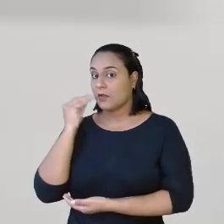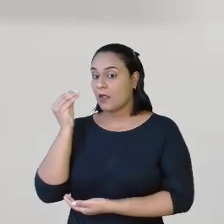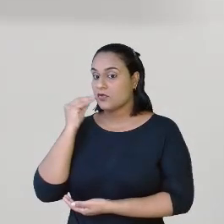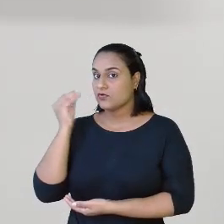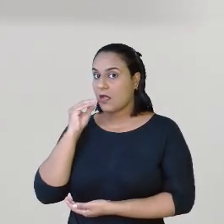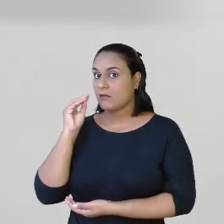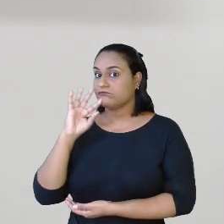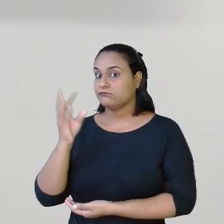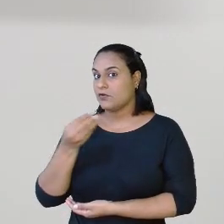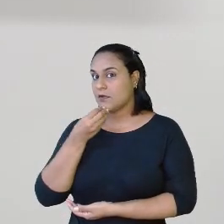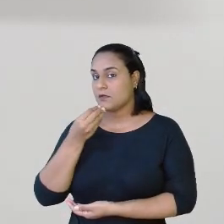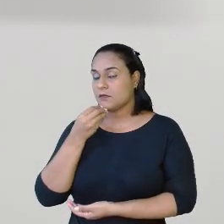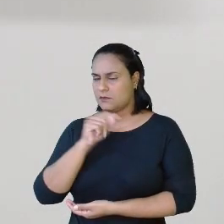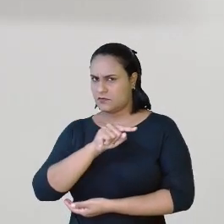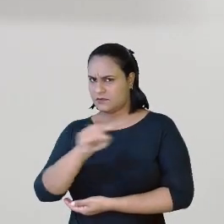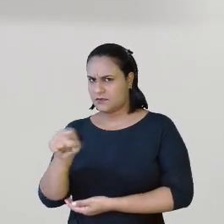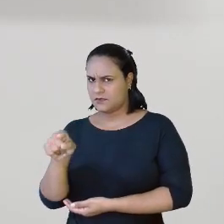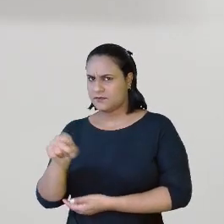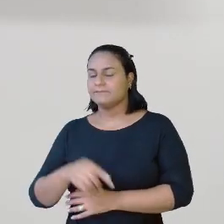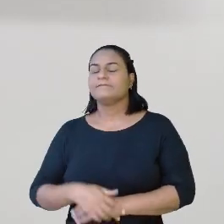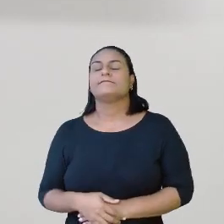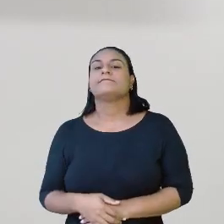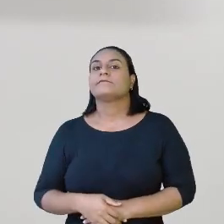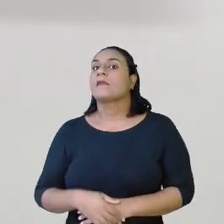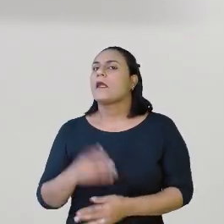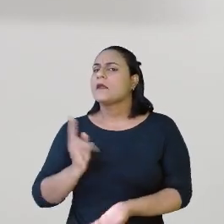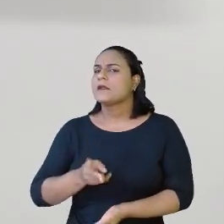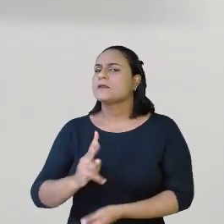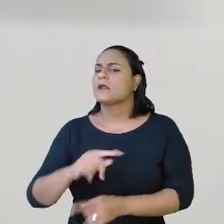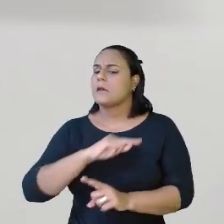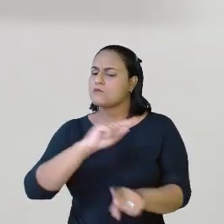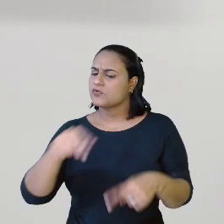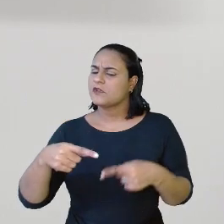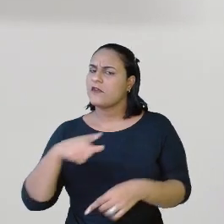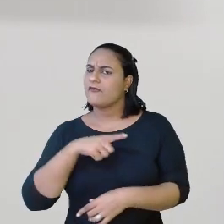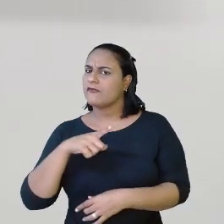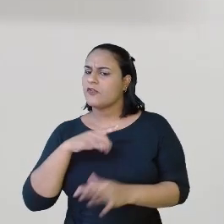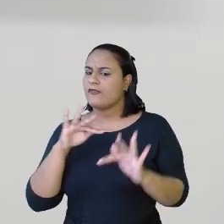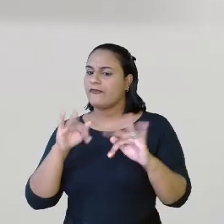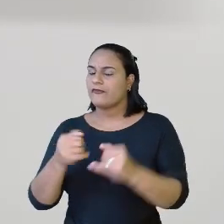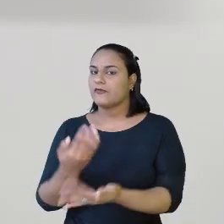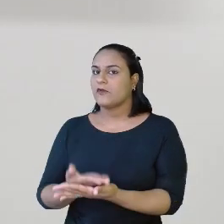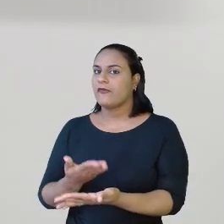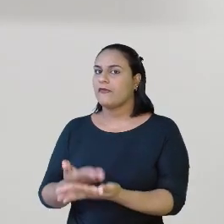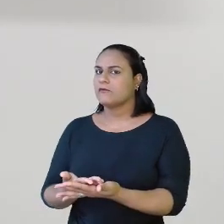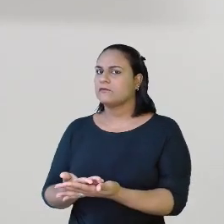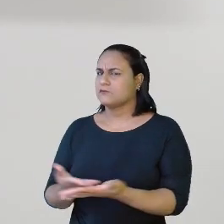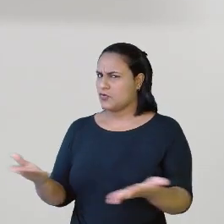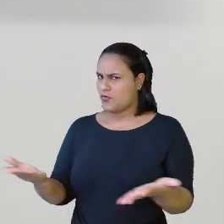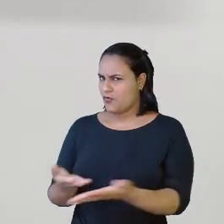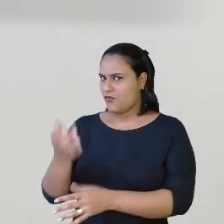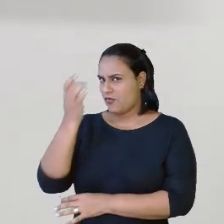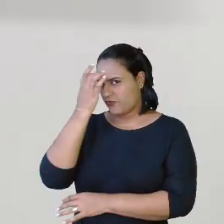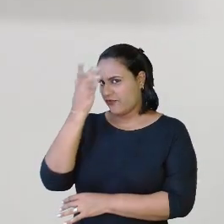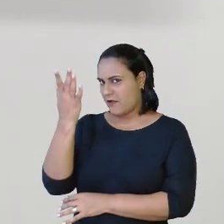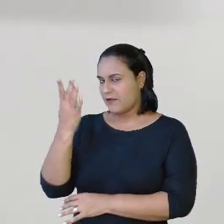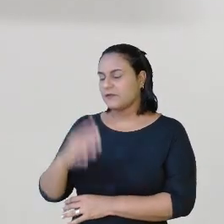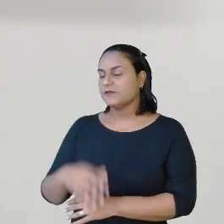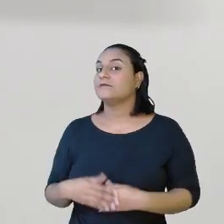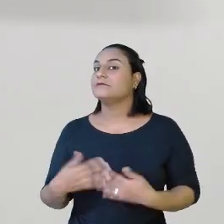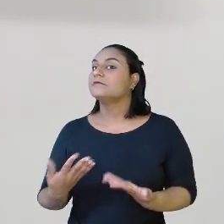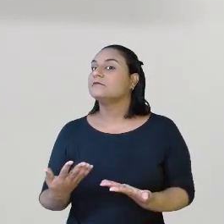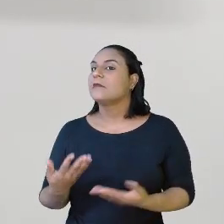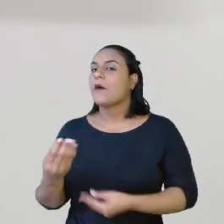vocês aprenderam direitinho. Vocês sabem que eu sempre trago um desafio no final da aula. E o de hoje é bem fácil. O de hoje fala